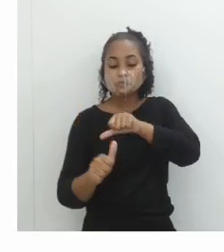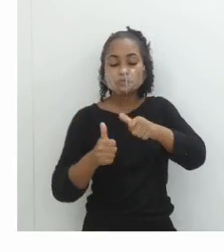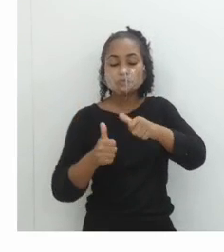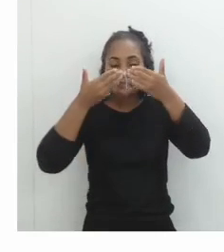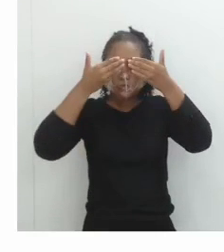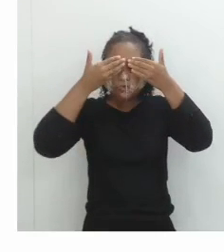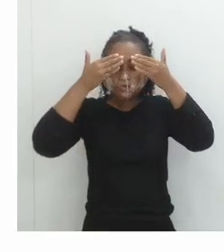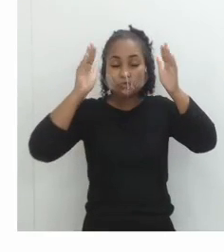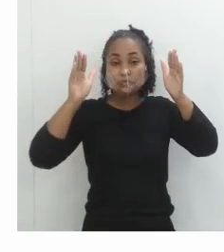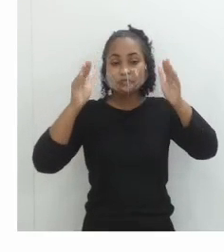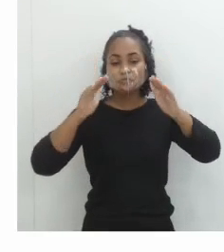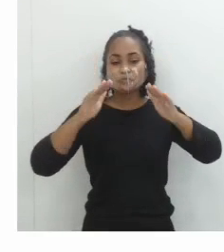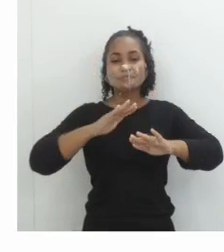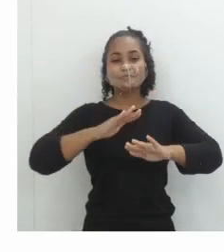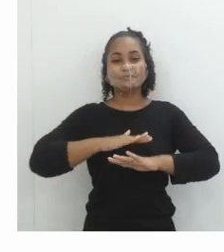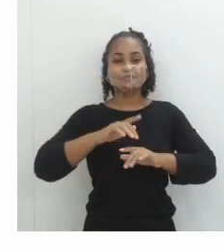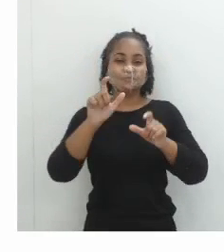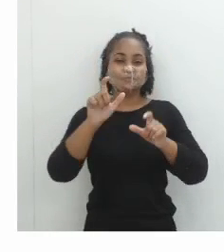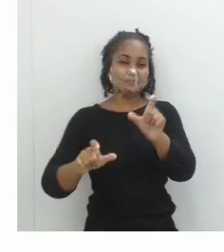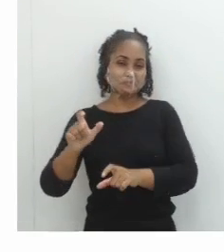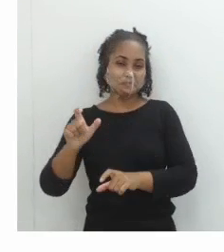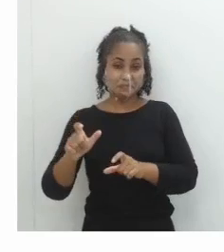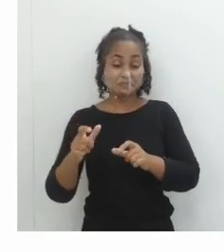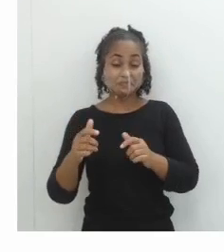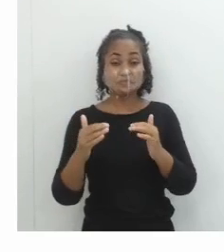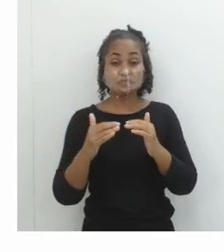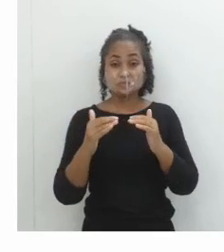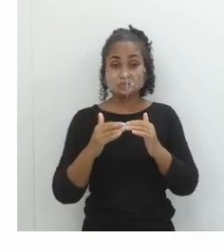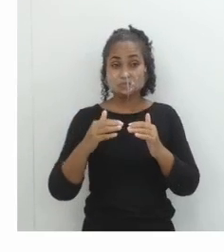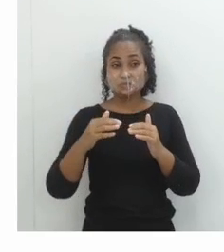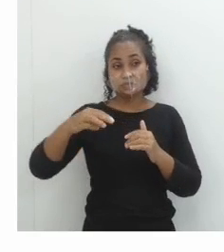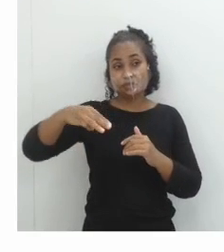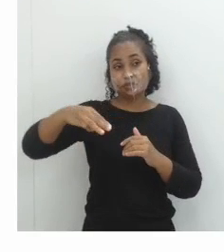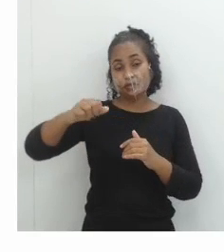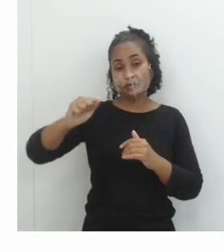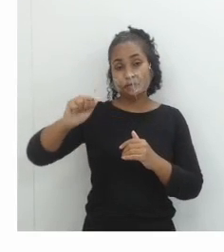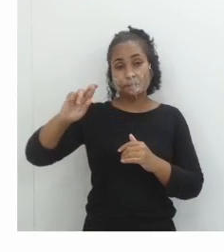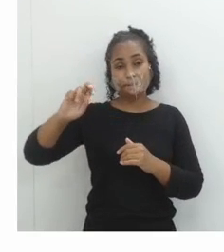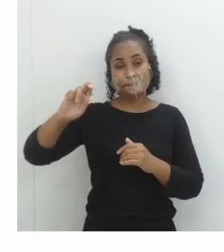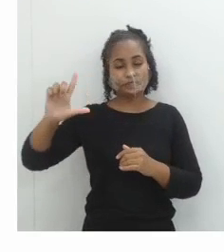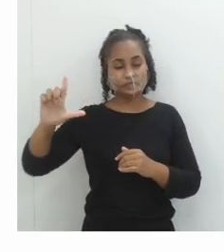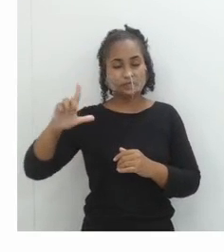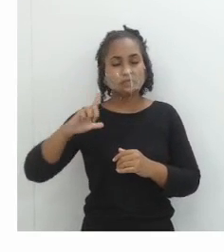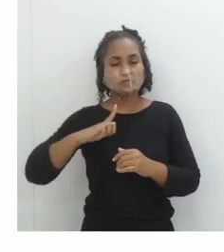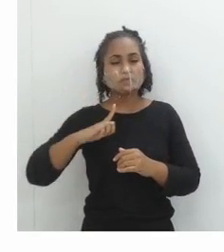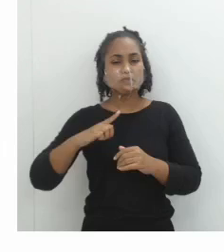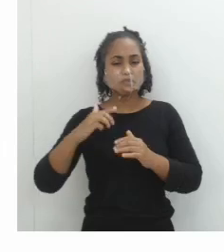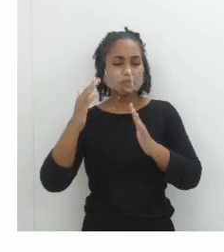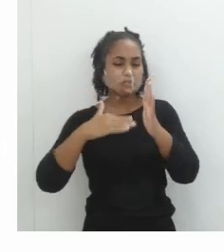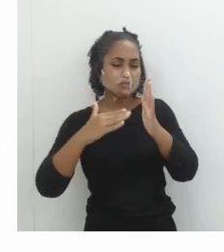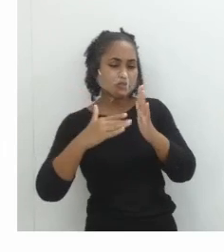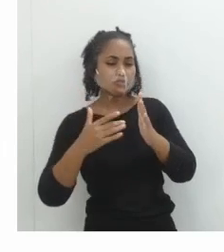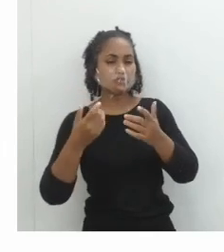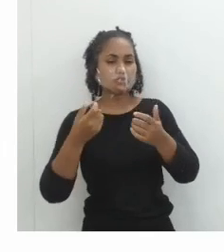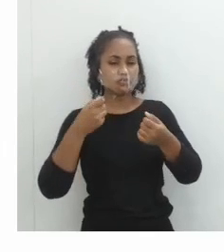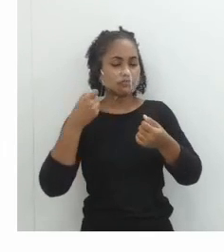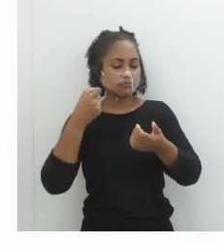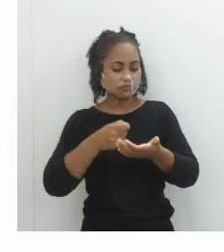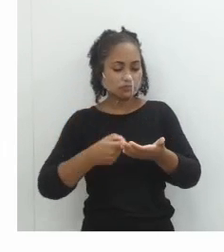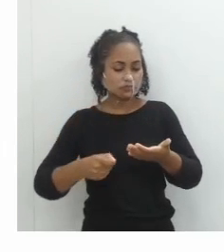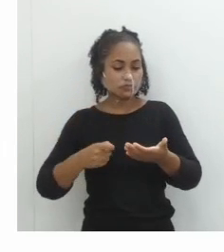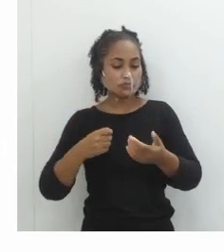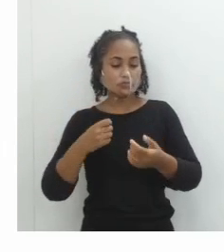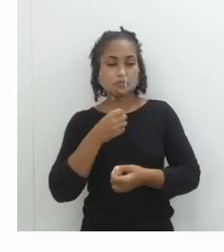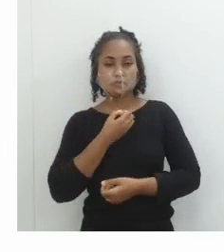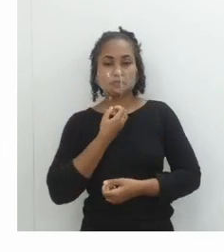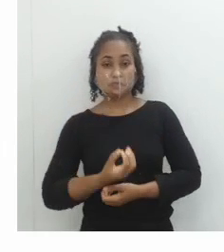ver o corpo das pessoas, né? De acordo com Marcel Duchamp, que é pintor, escultor e poeta, e percussor, que é o que deu